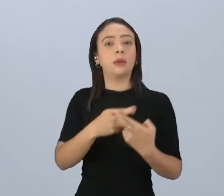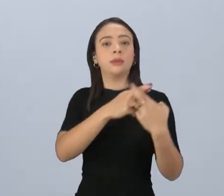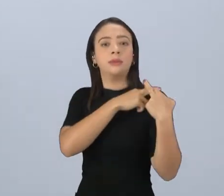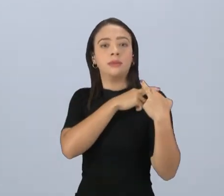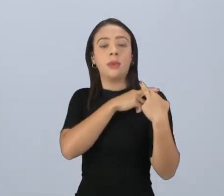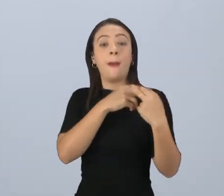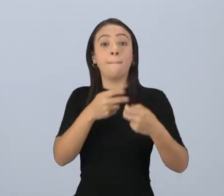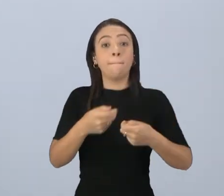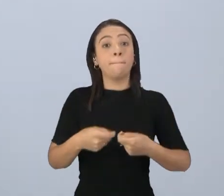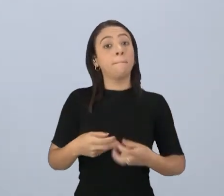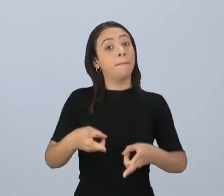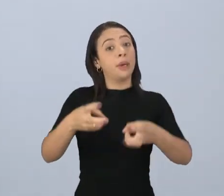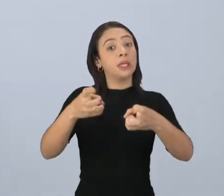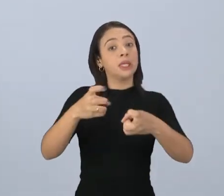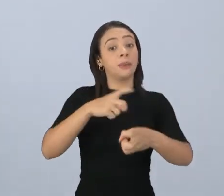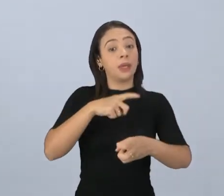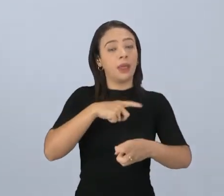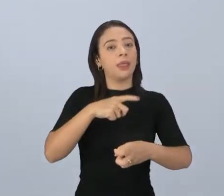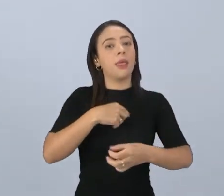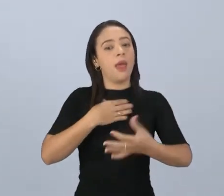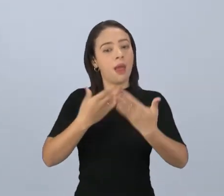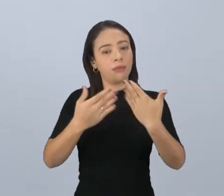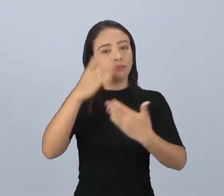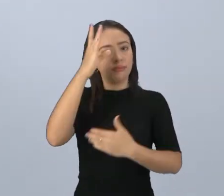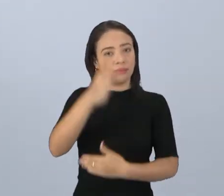discurso direto é colocado na notícia.